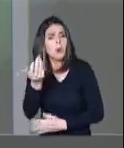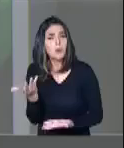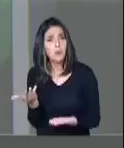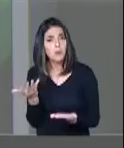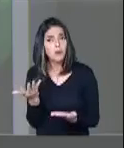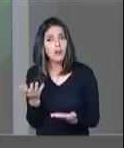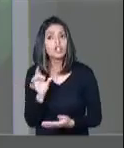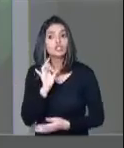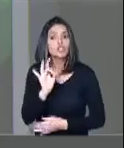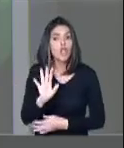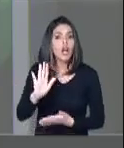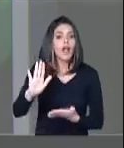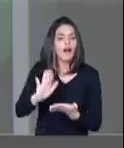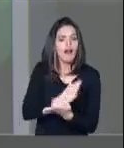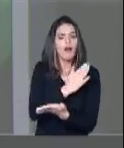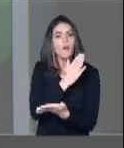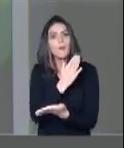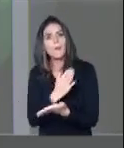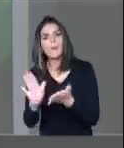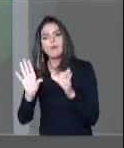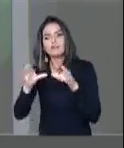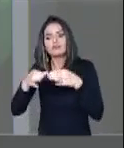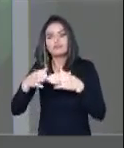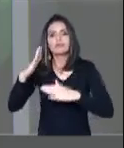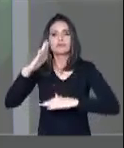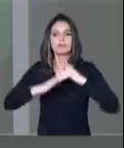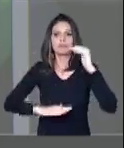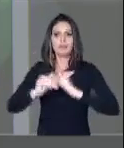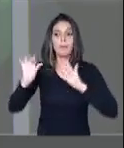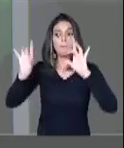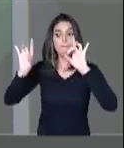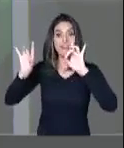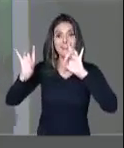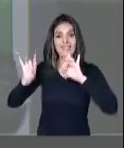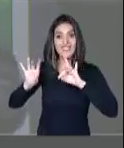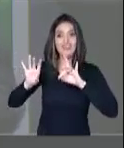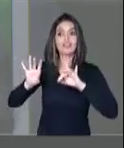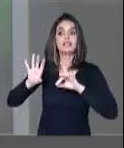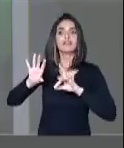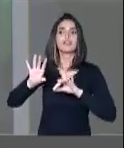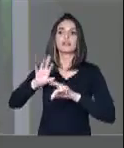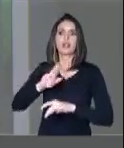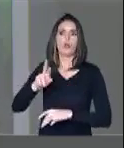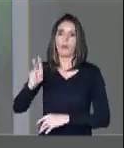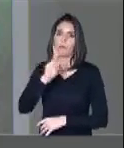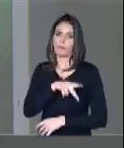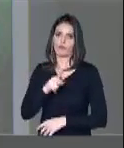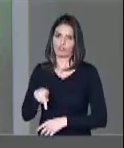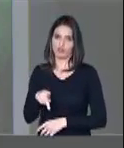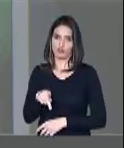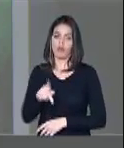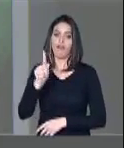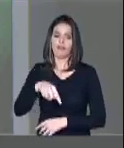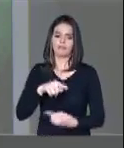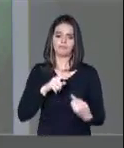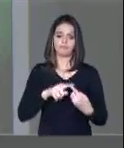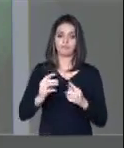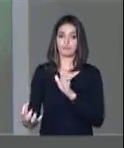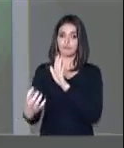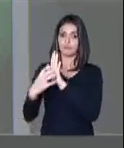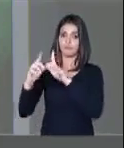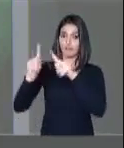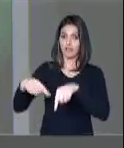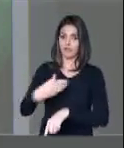de algumas classes só, de privilegiados em todas as categorias, não é professor, que são dos